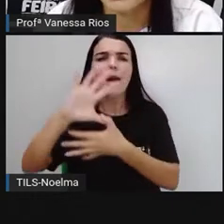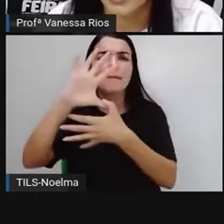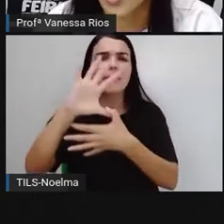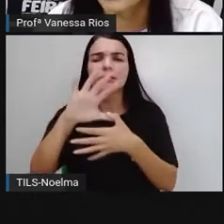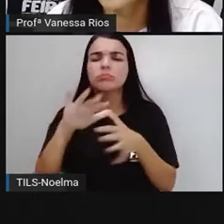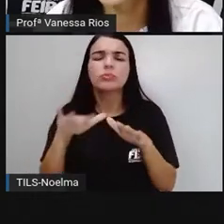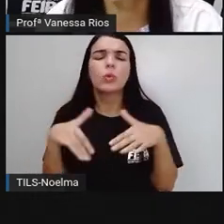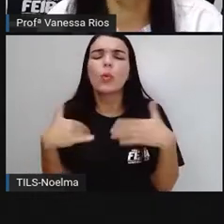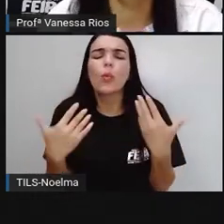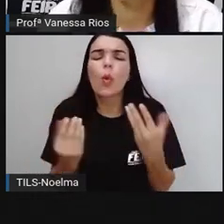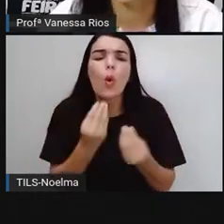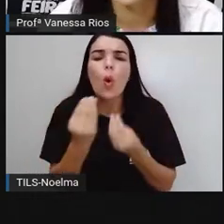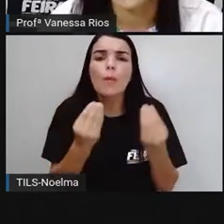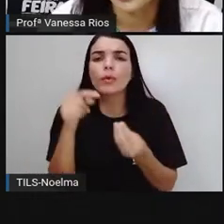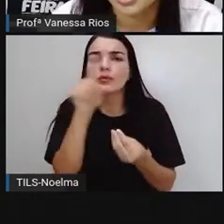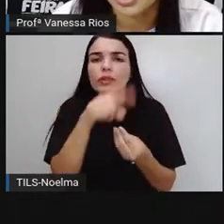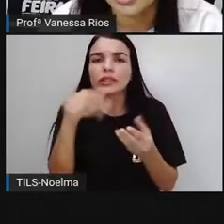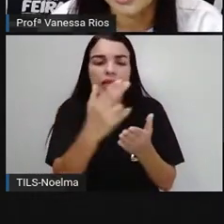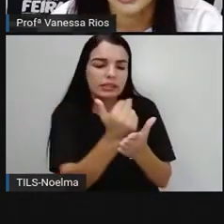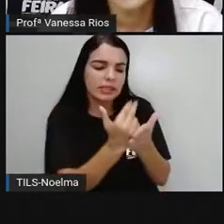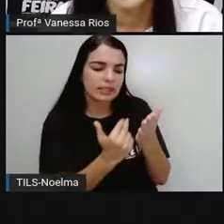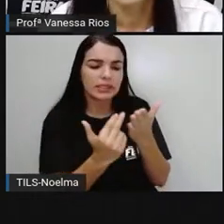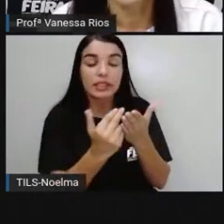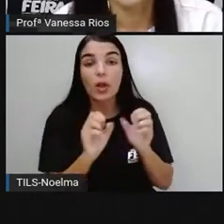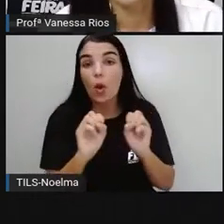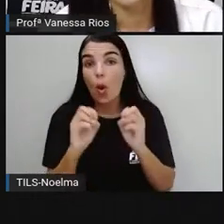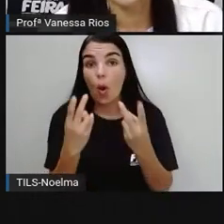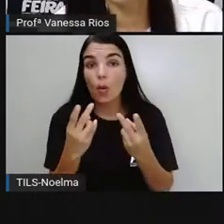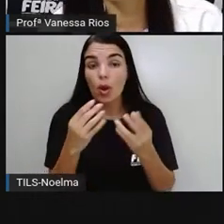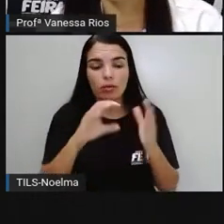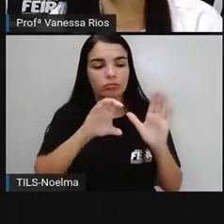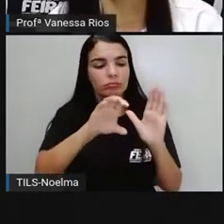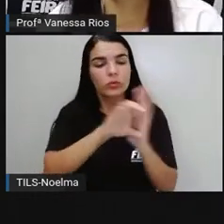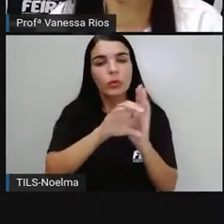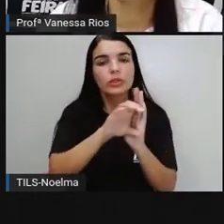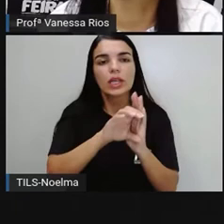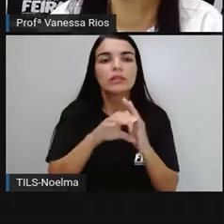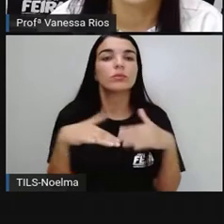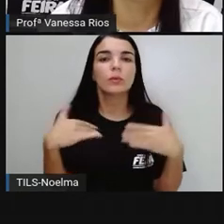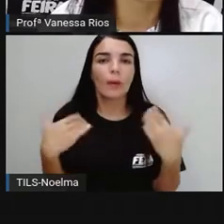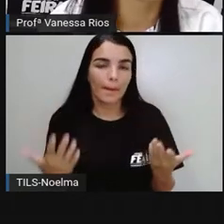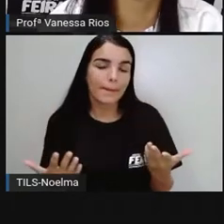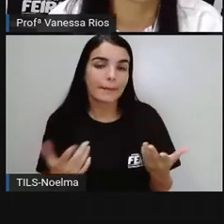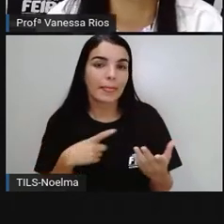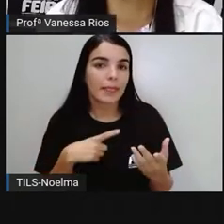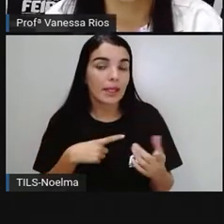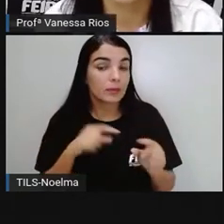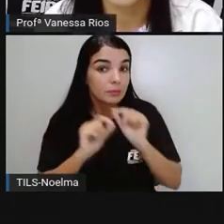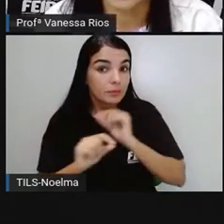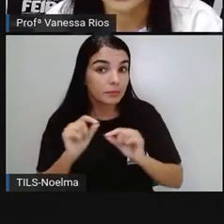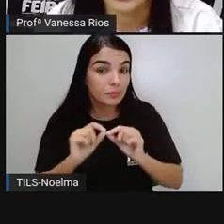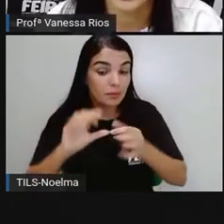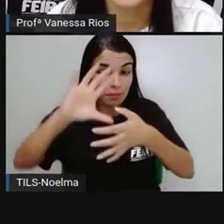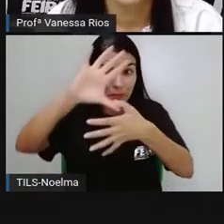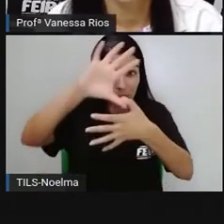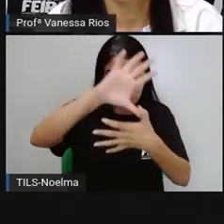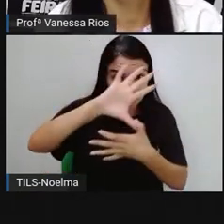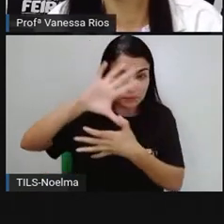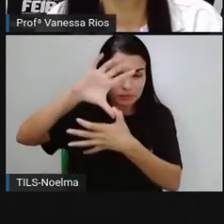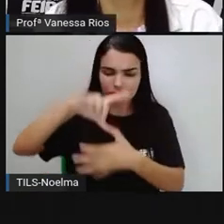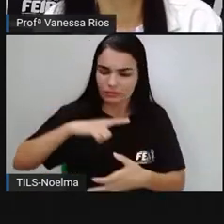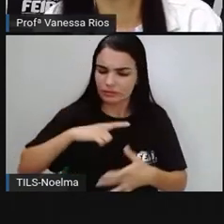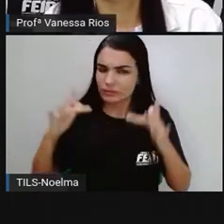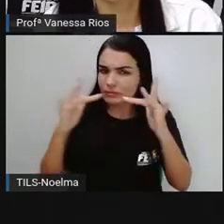um mapa, como vocês definiriam, não é? Mapa é algo que a gente tem contato de diversas formas, né?